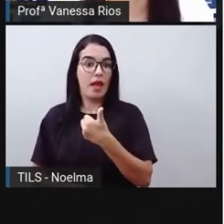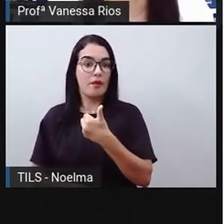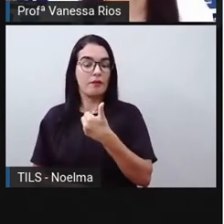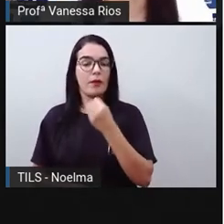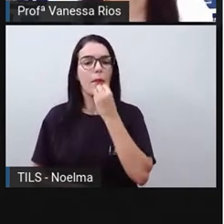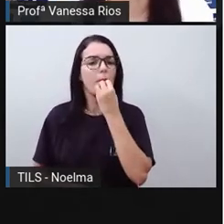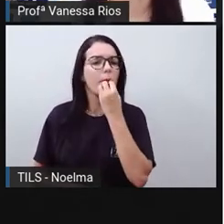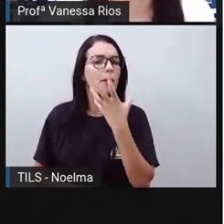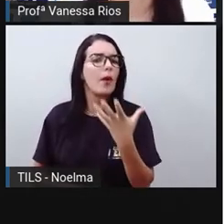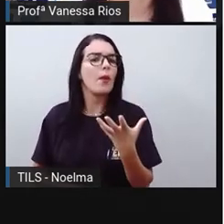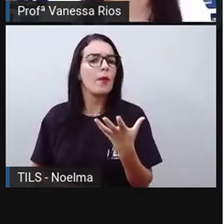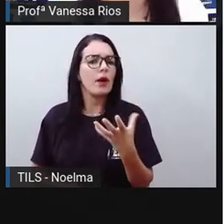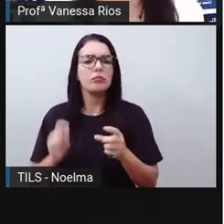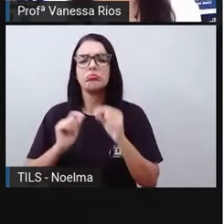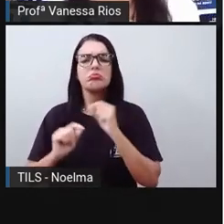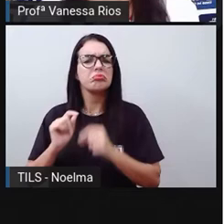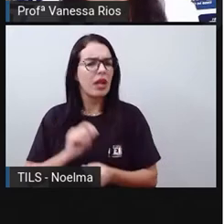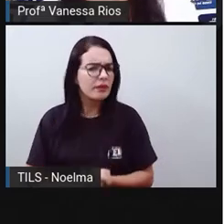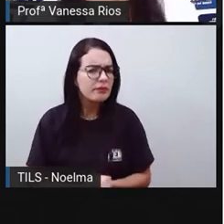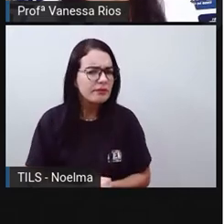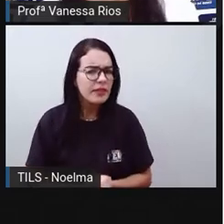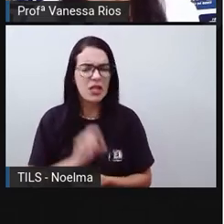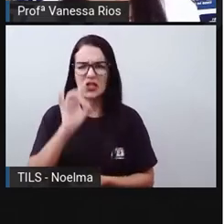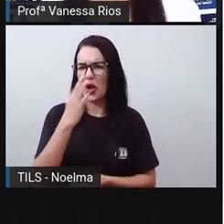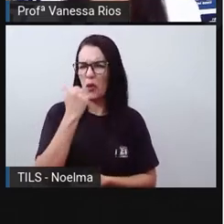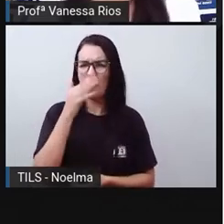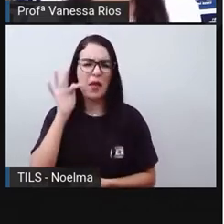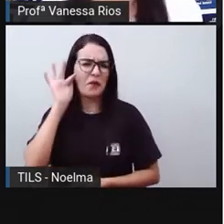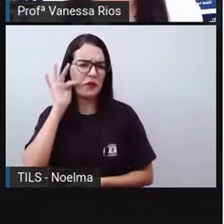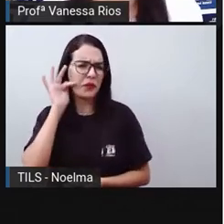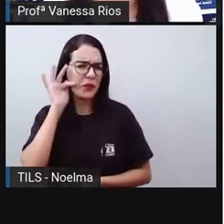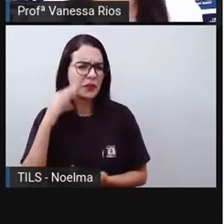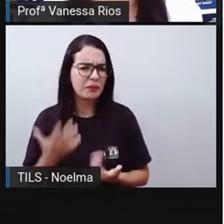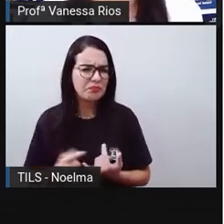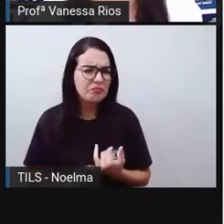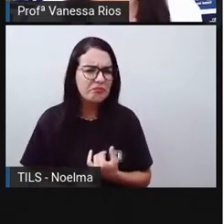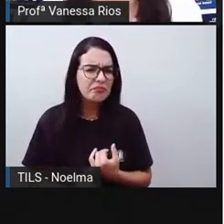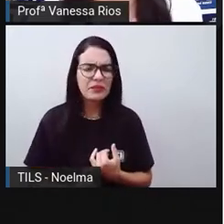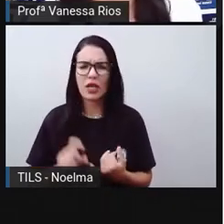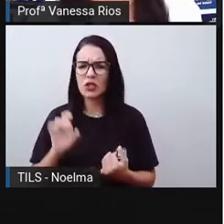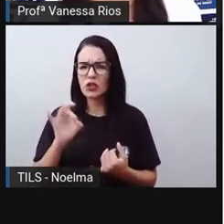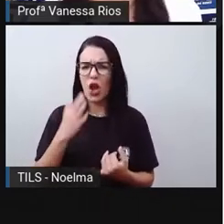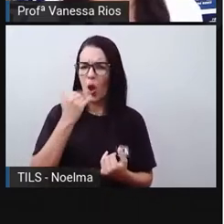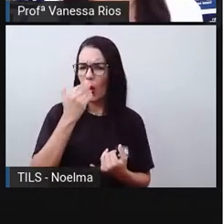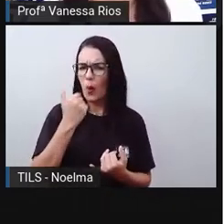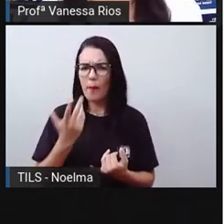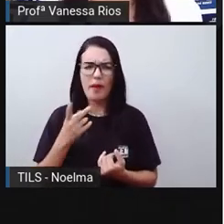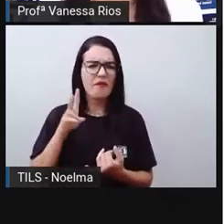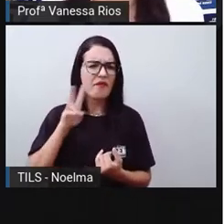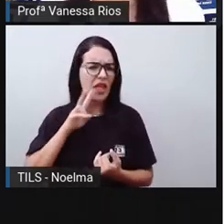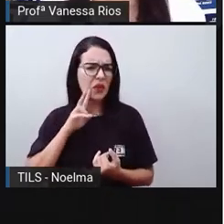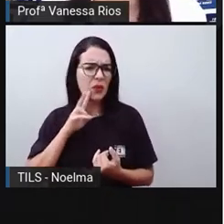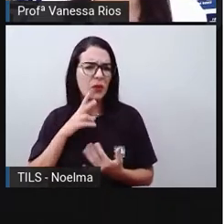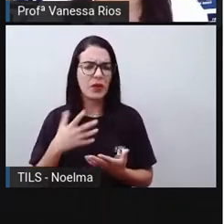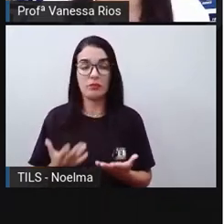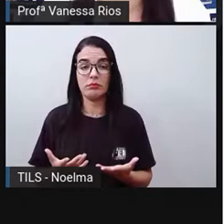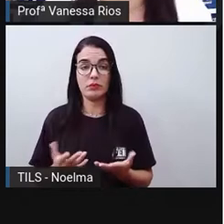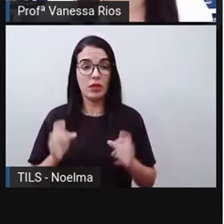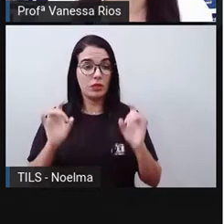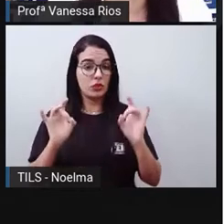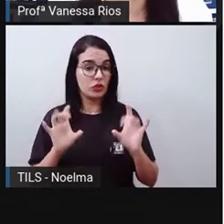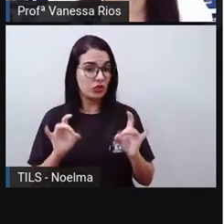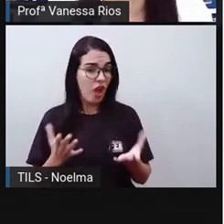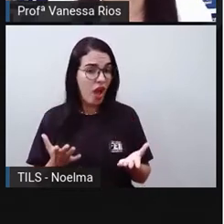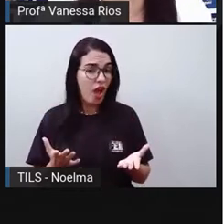alimentação saudável, será que é somente comer fruta? Ah, mas fruta saudável, prof? Ótimo. Mas será que a gente precisa só